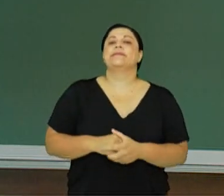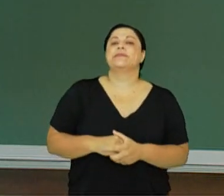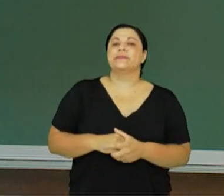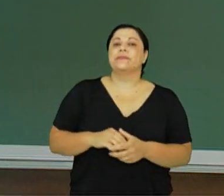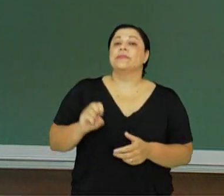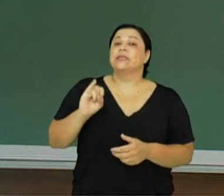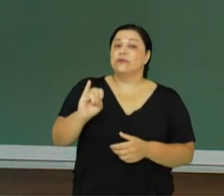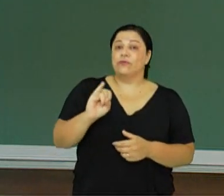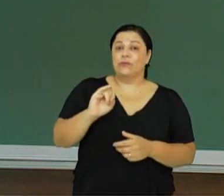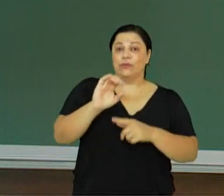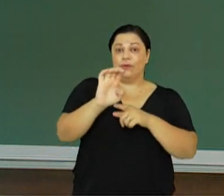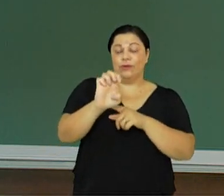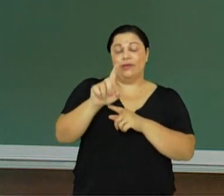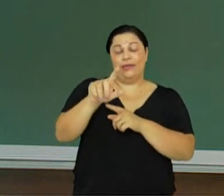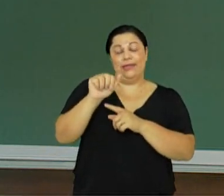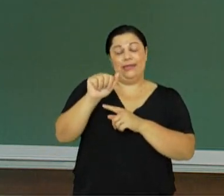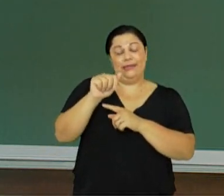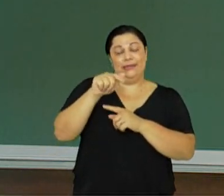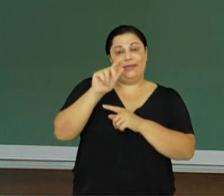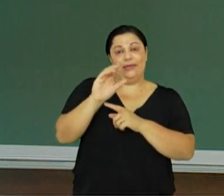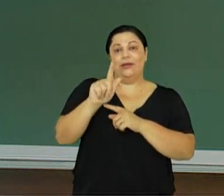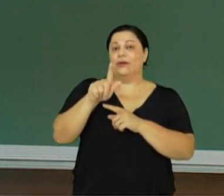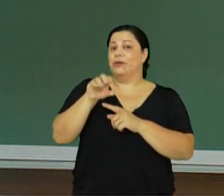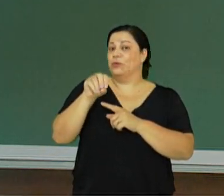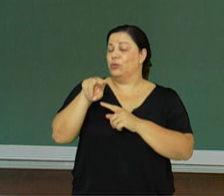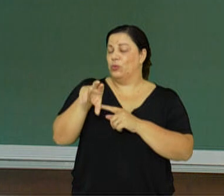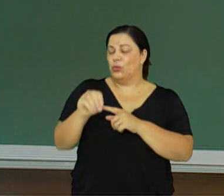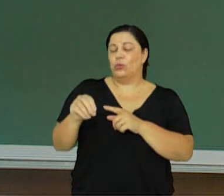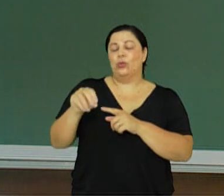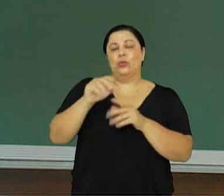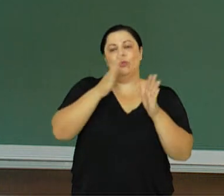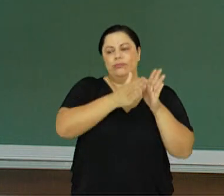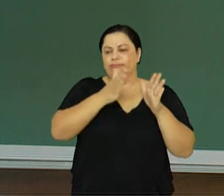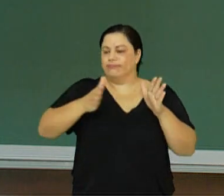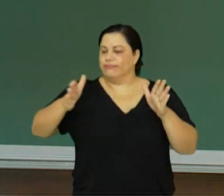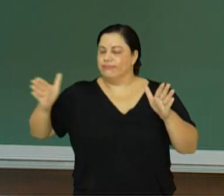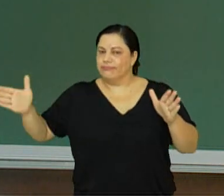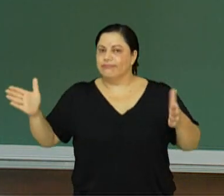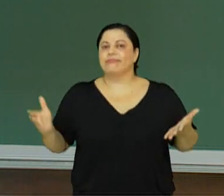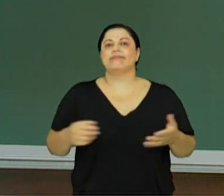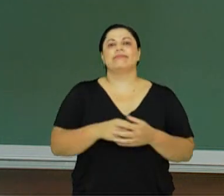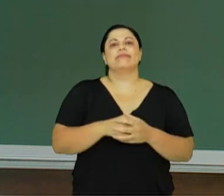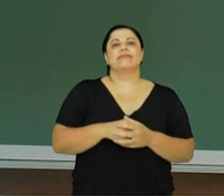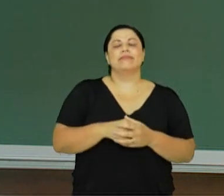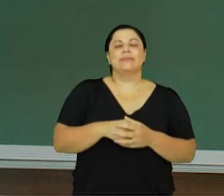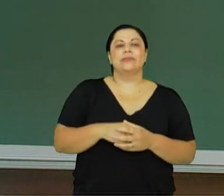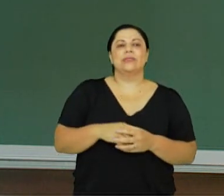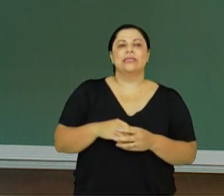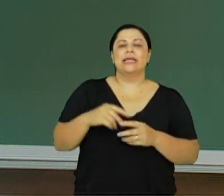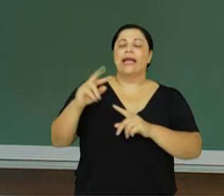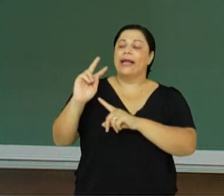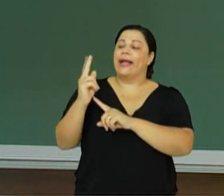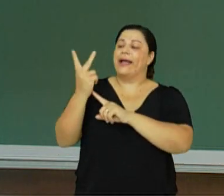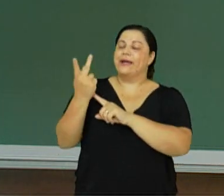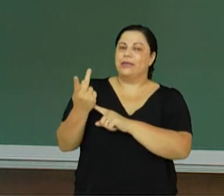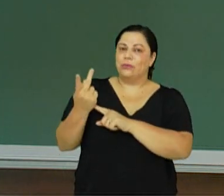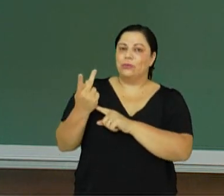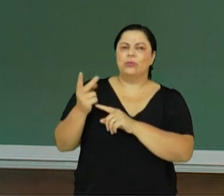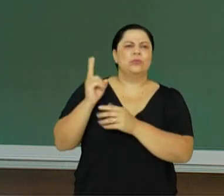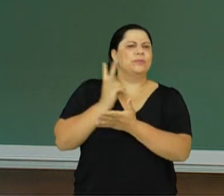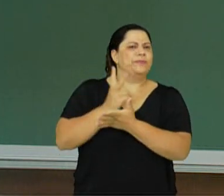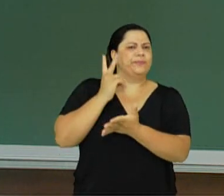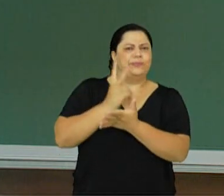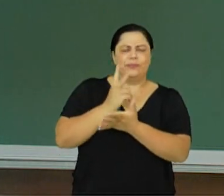Se for um hexágono, a fórmula do hexágono e assim sucessivamente. E a altura sempre ela é